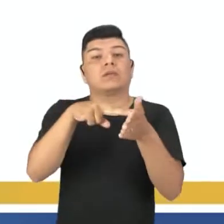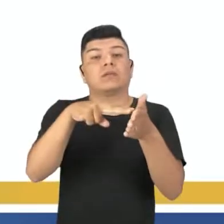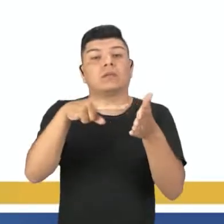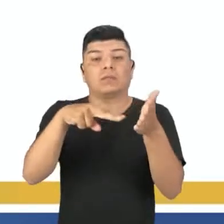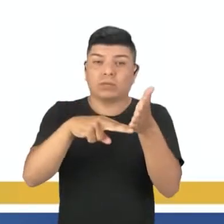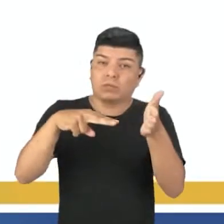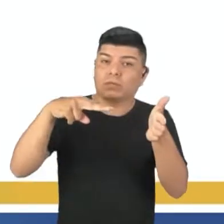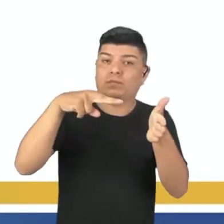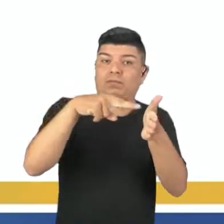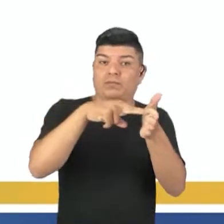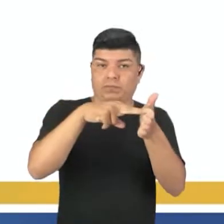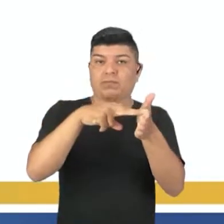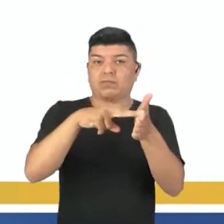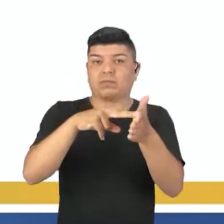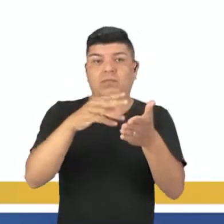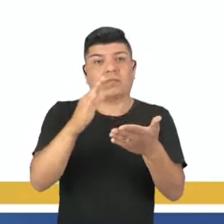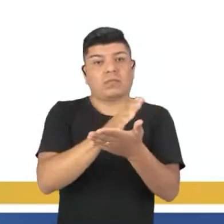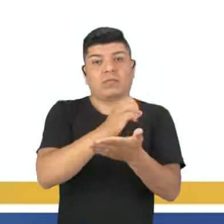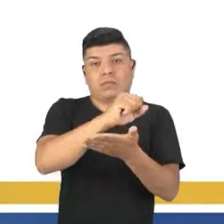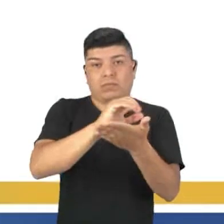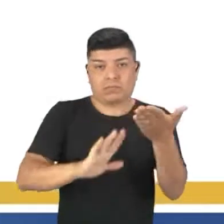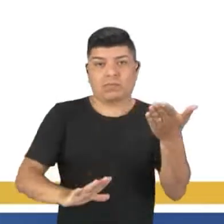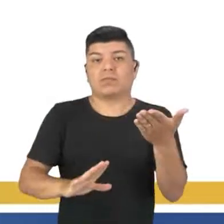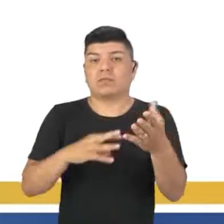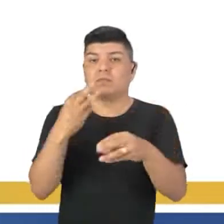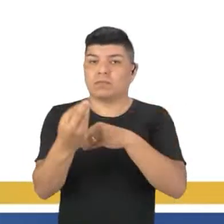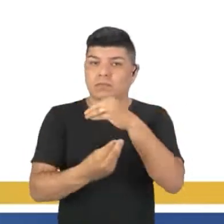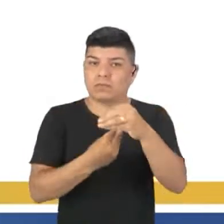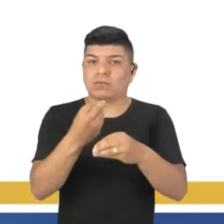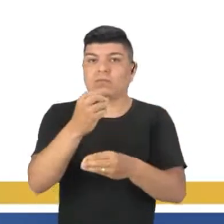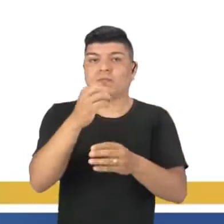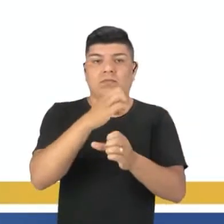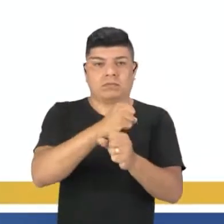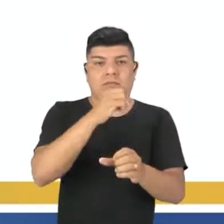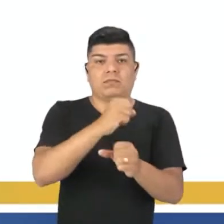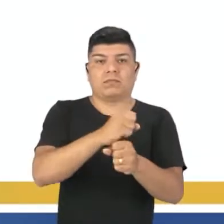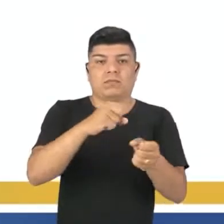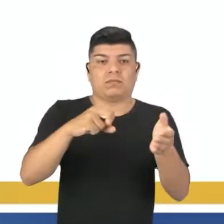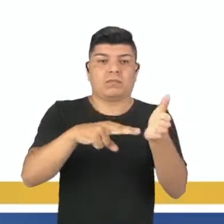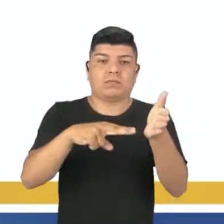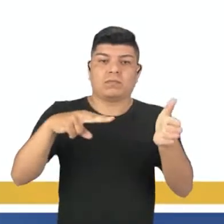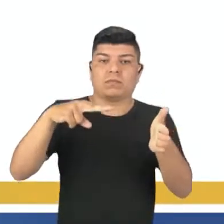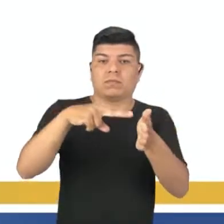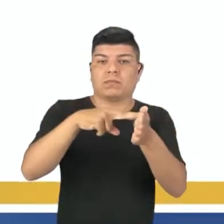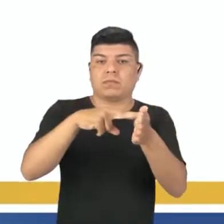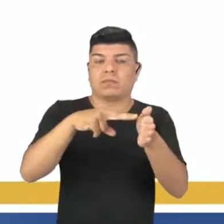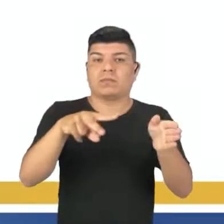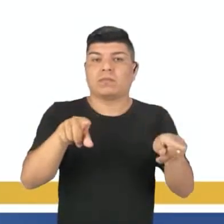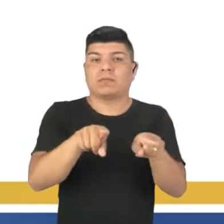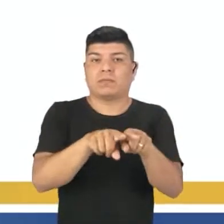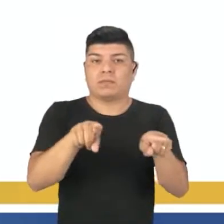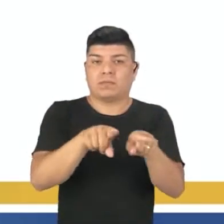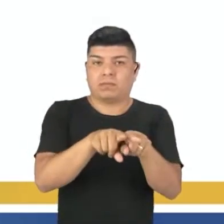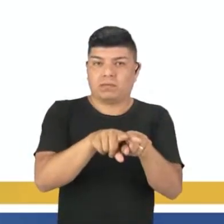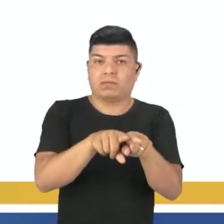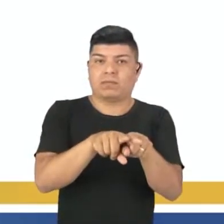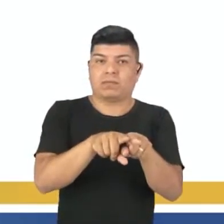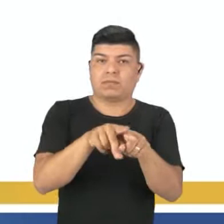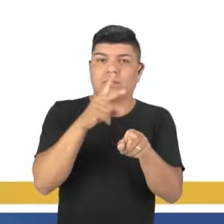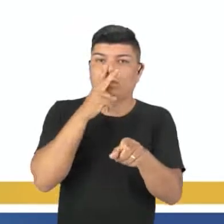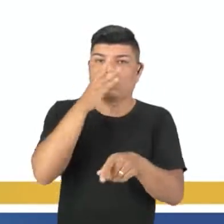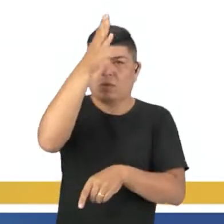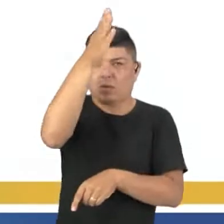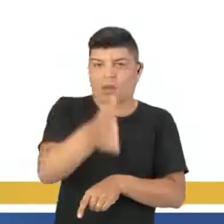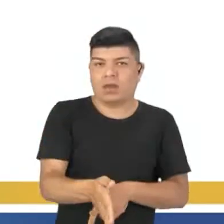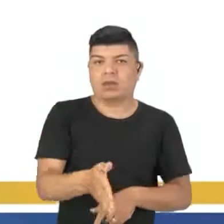também resolver algumas situações, problemas, né, envolvendo o cálculo de volume para prismas, chamados de prismas retos,